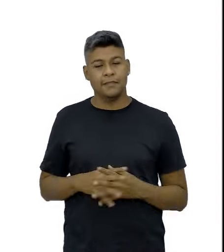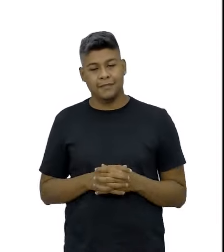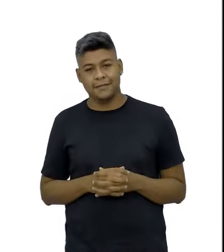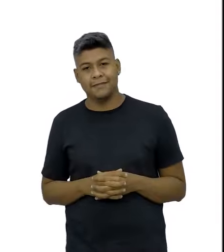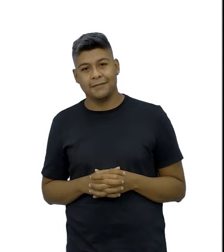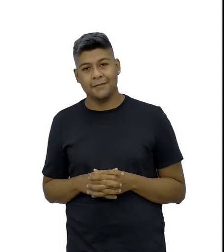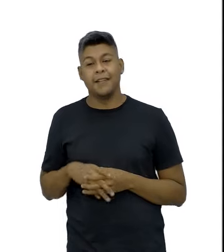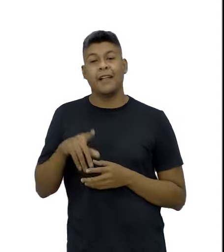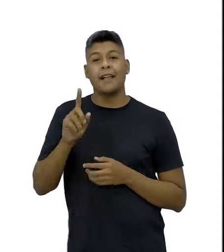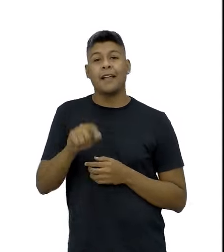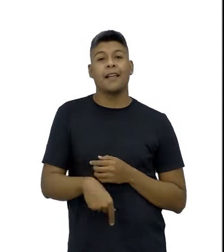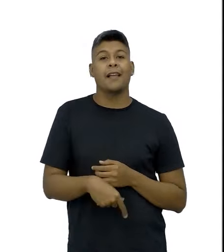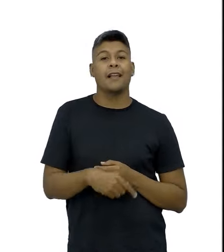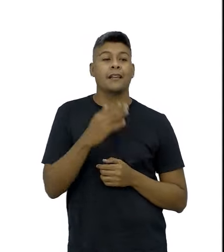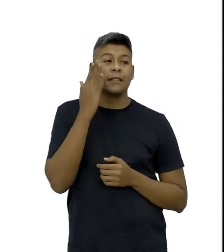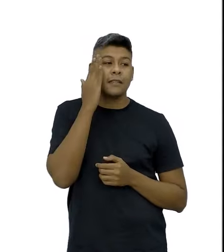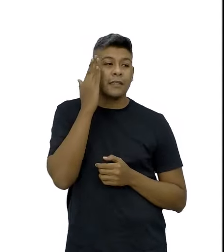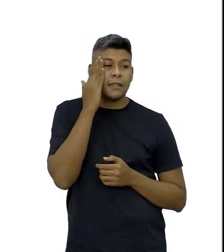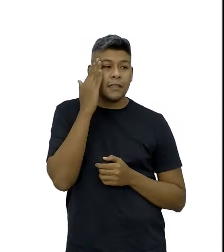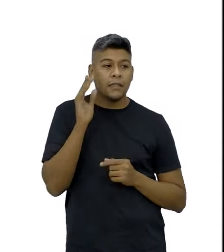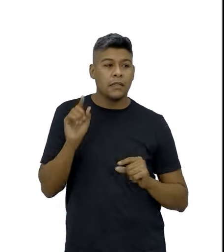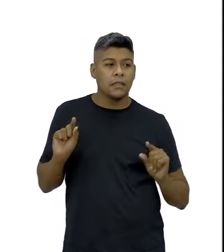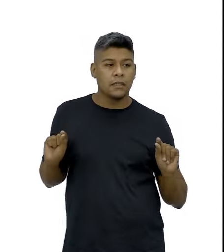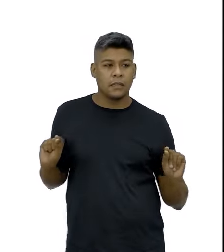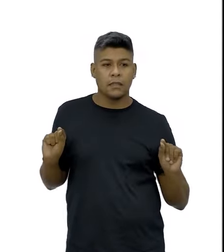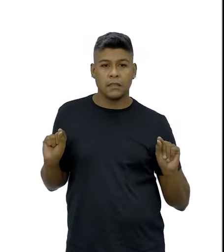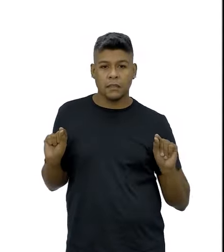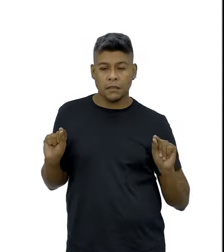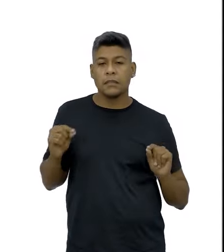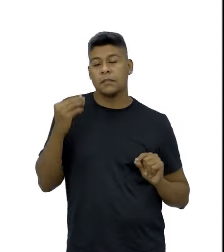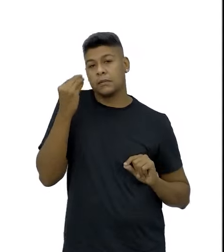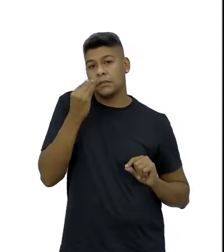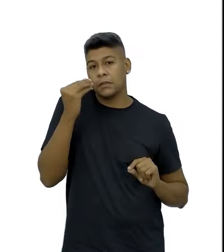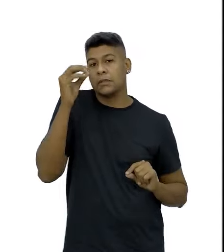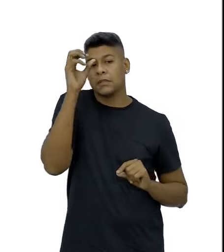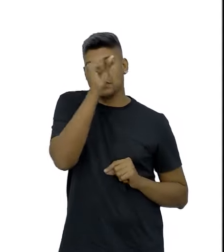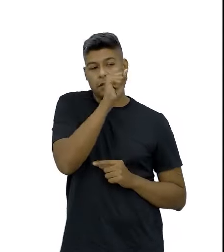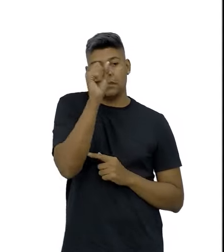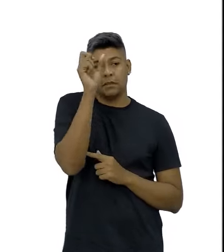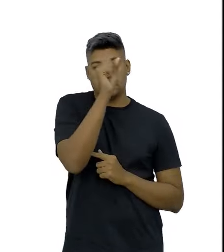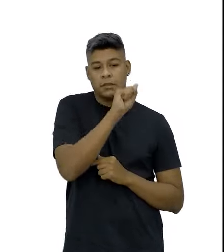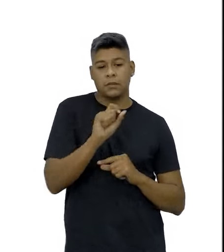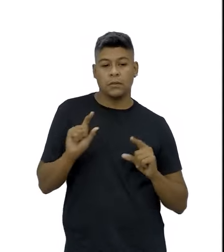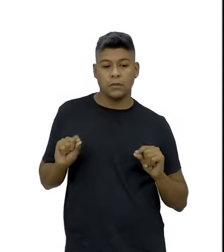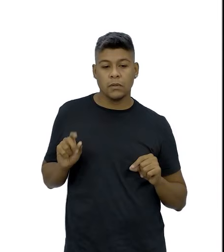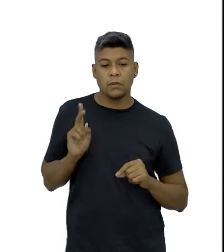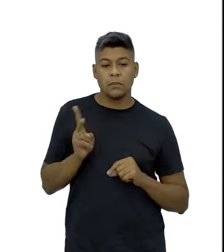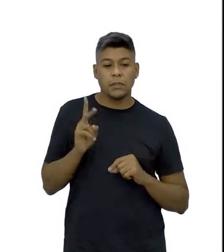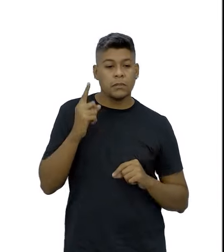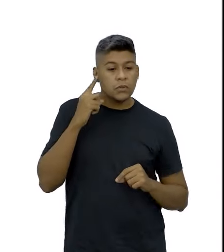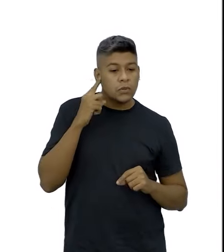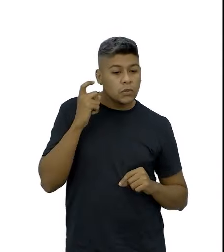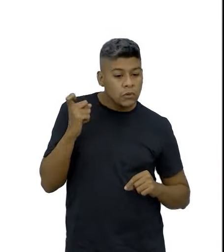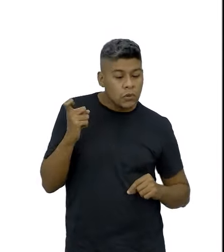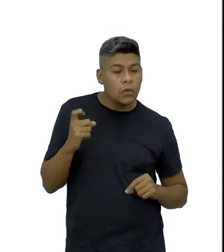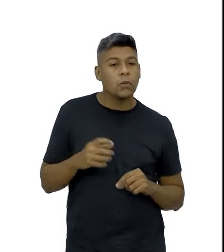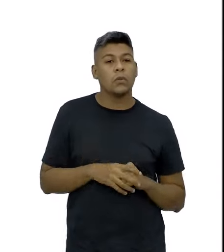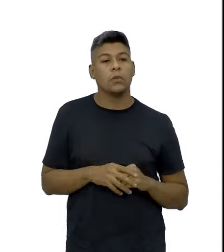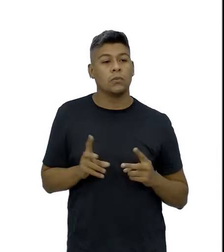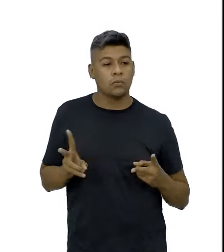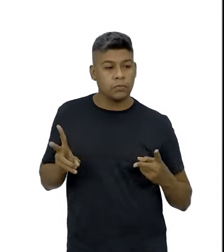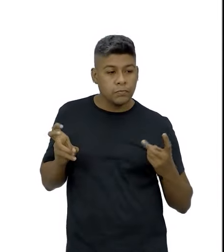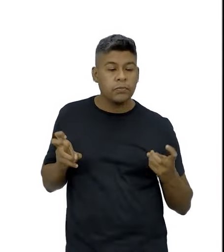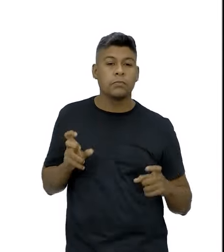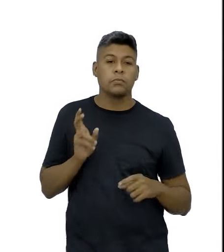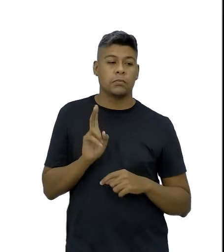mata, ele está tendo a oportunidade de construir diferentes aprendizados, tais como os mesmos sons costumam ser notados com as